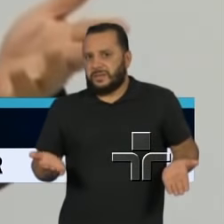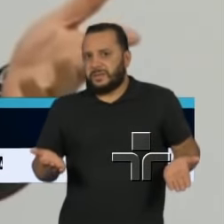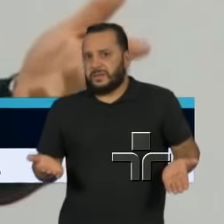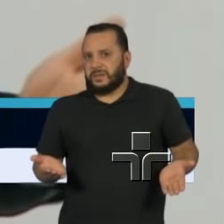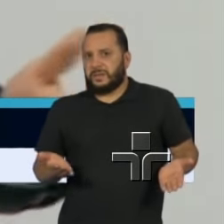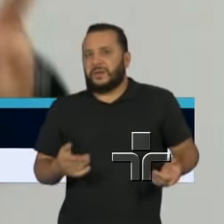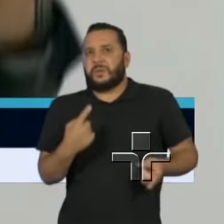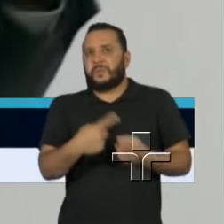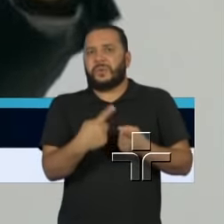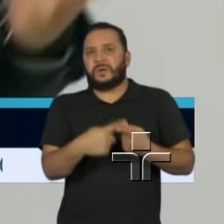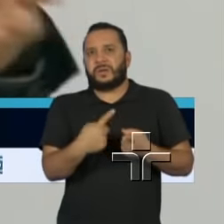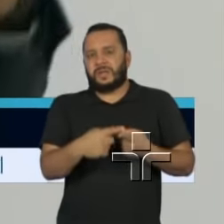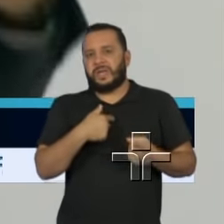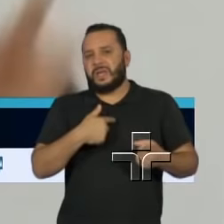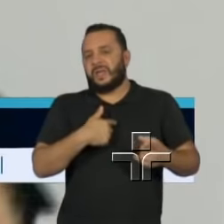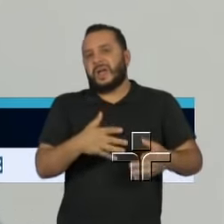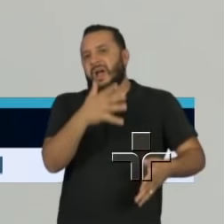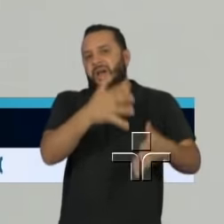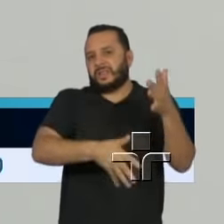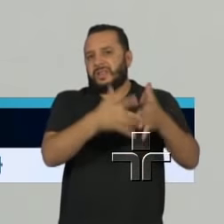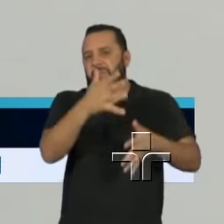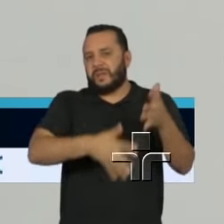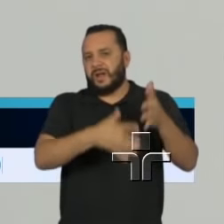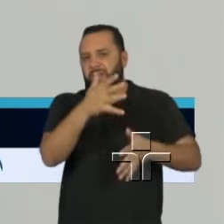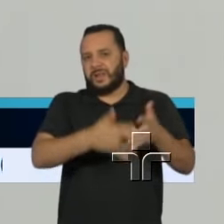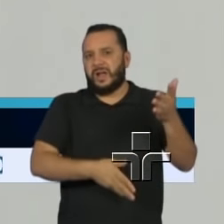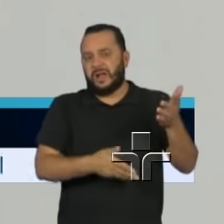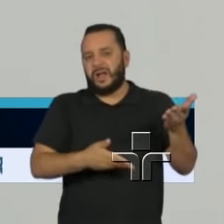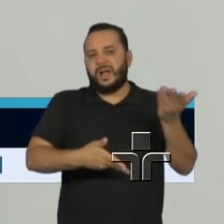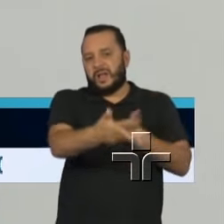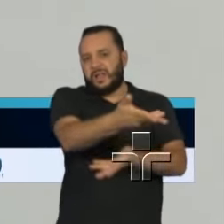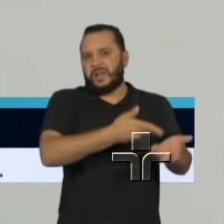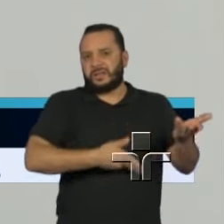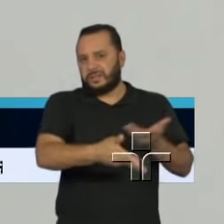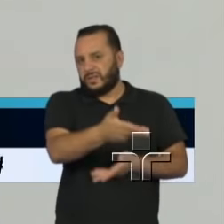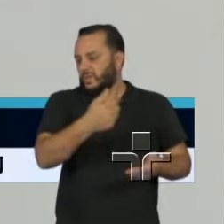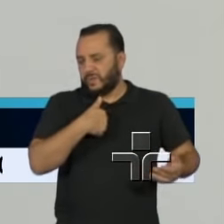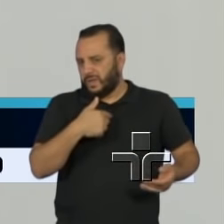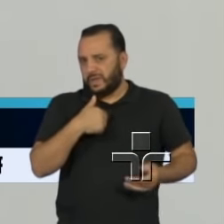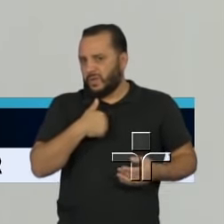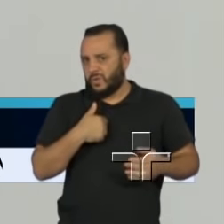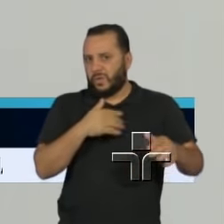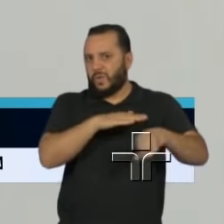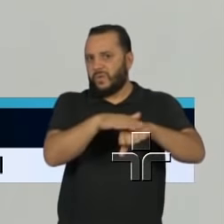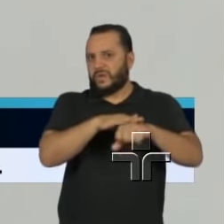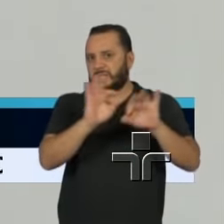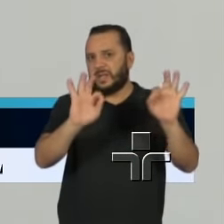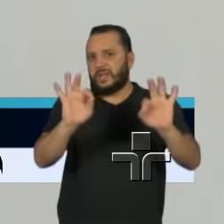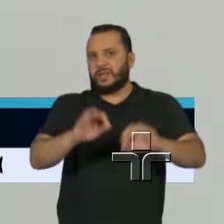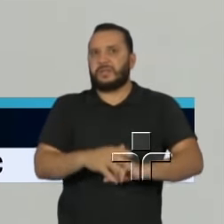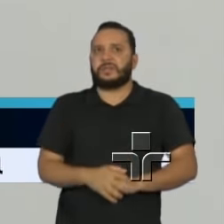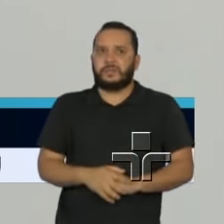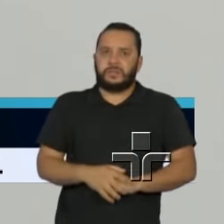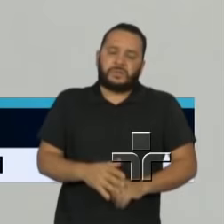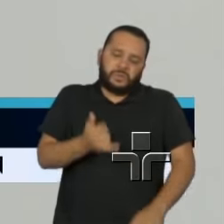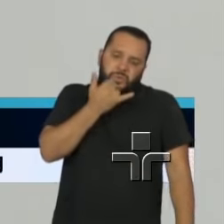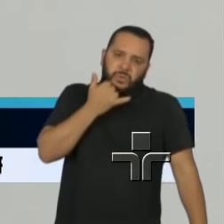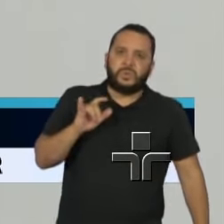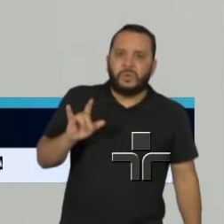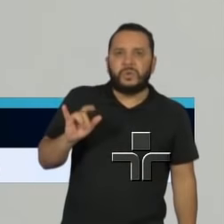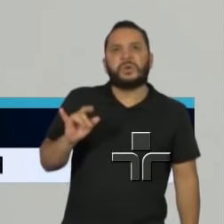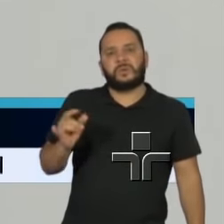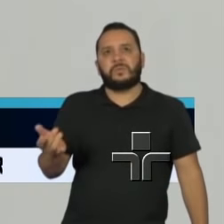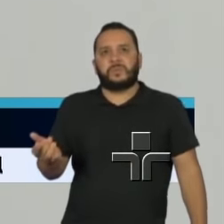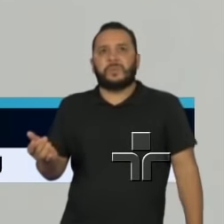atrapalhar as autoridades japonesas. Claro que eu não gosto